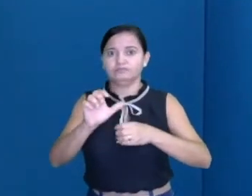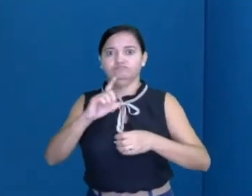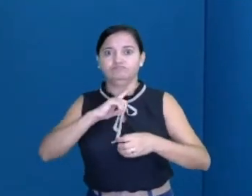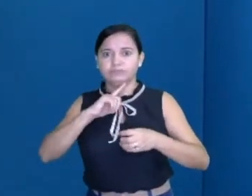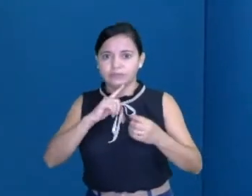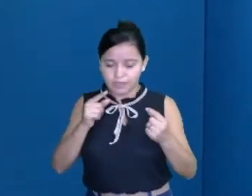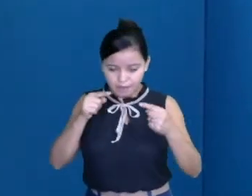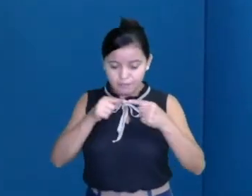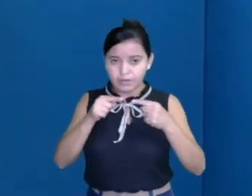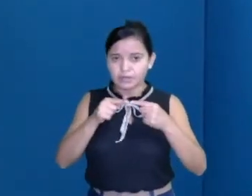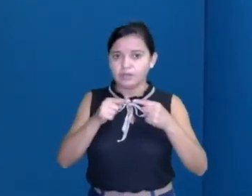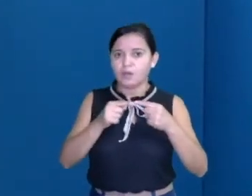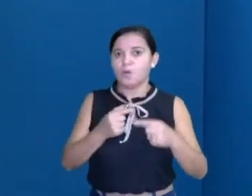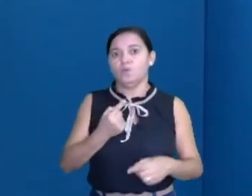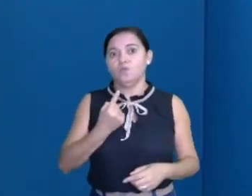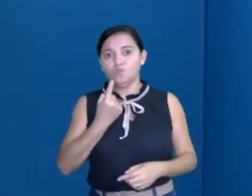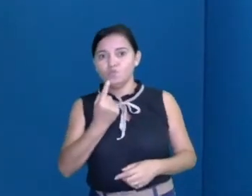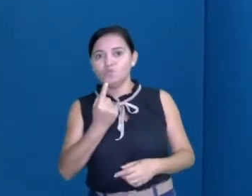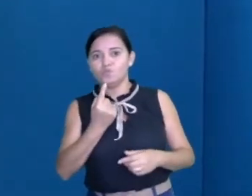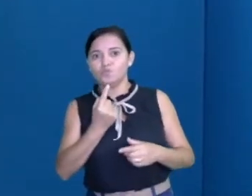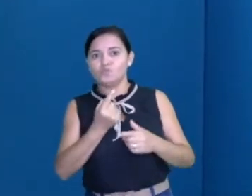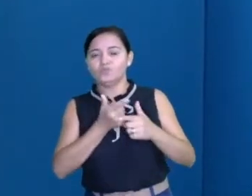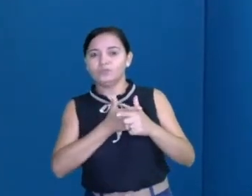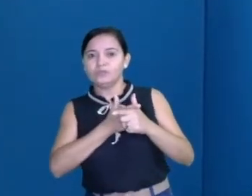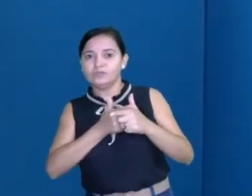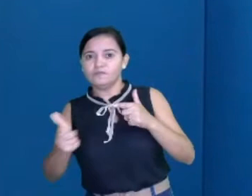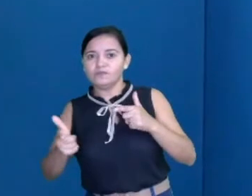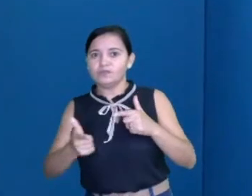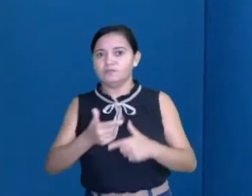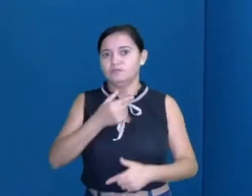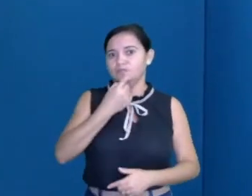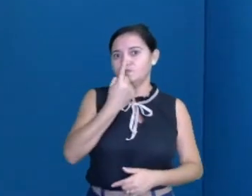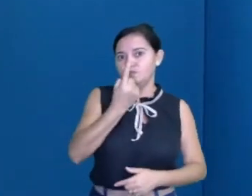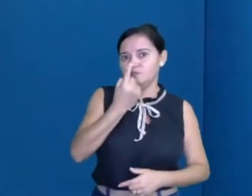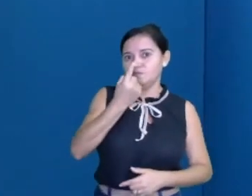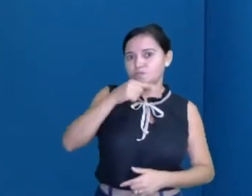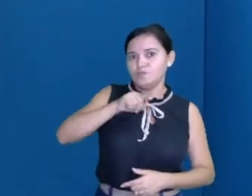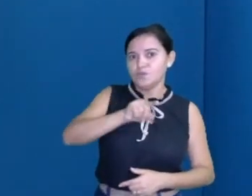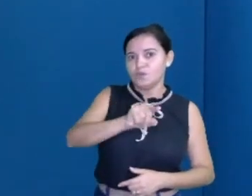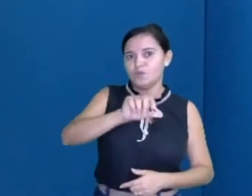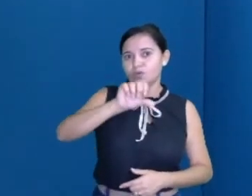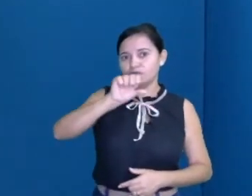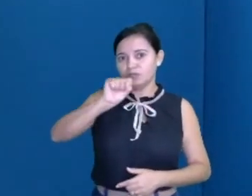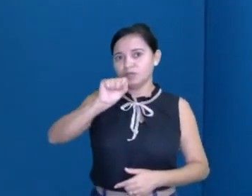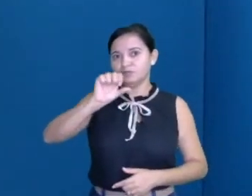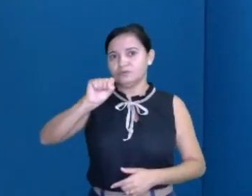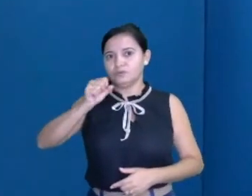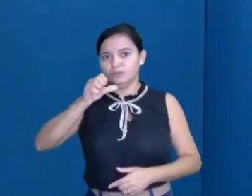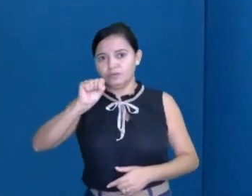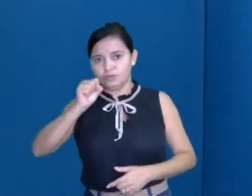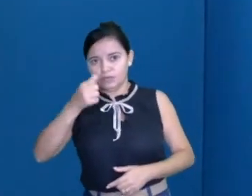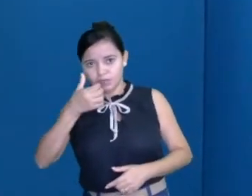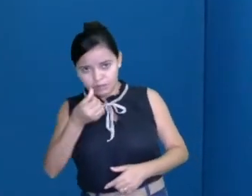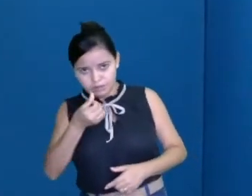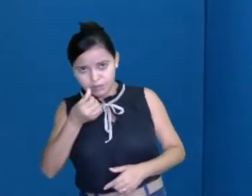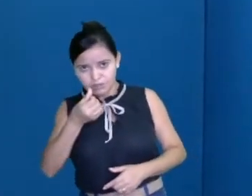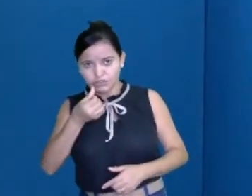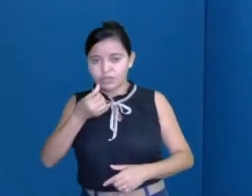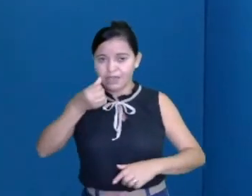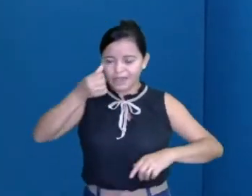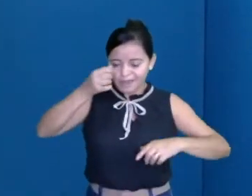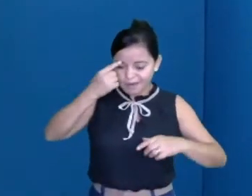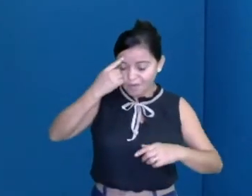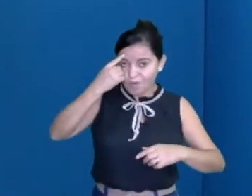calculadora. Pega 1 e divide por 1836, para você ter uma ideia de como é desprezível. Quando a gente está analisando um átomo,